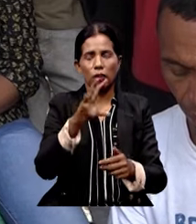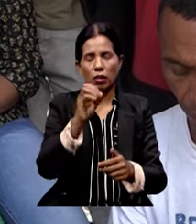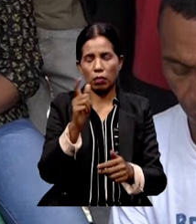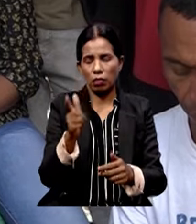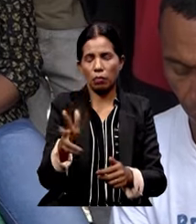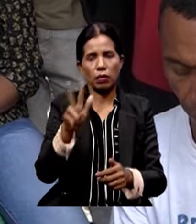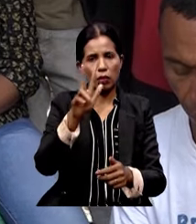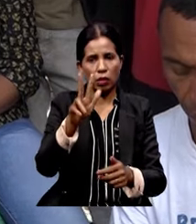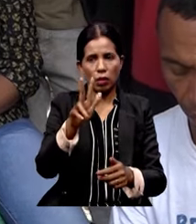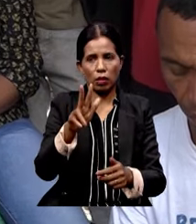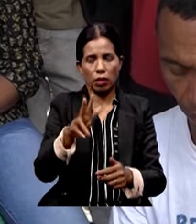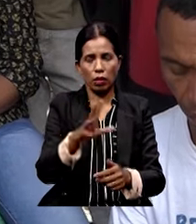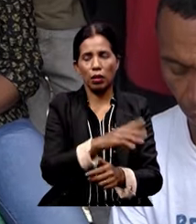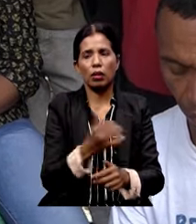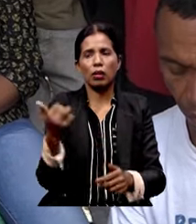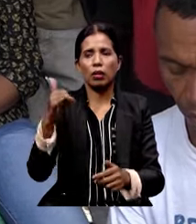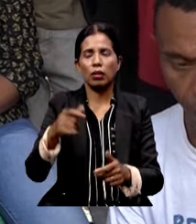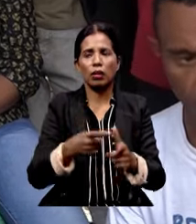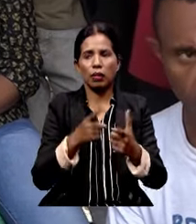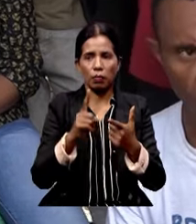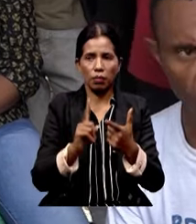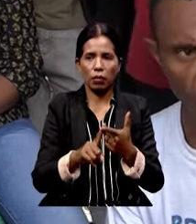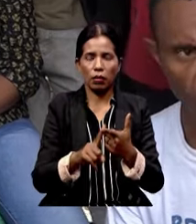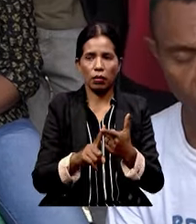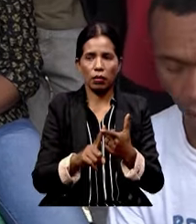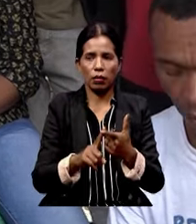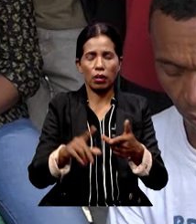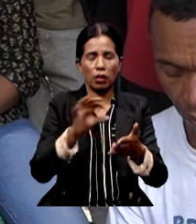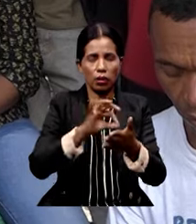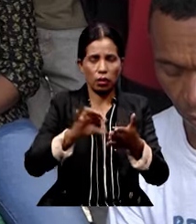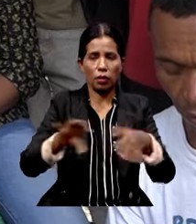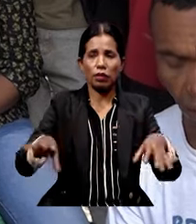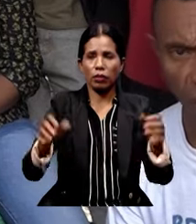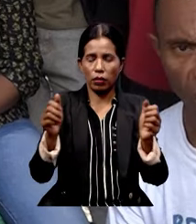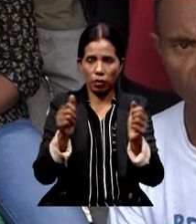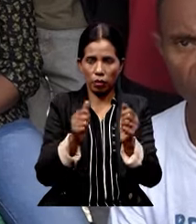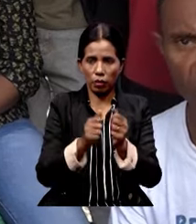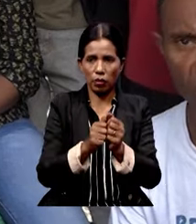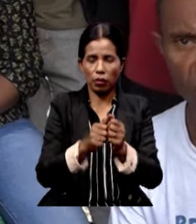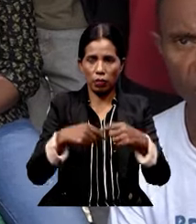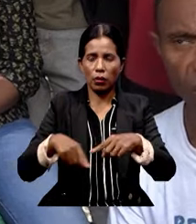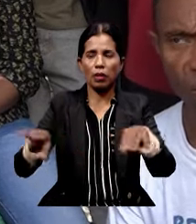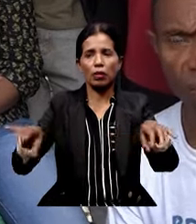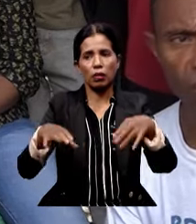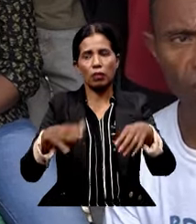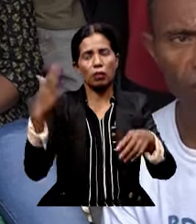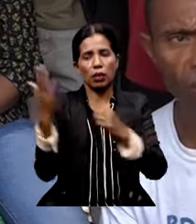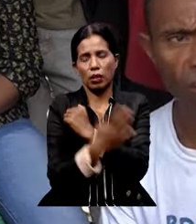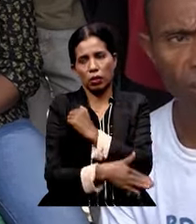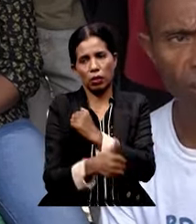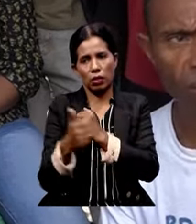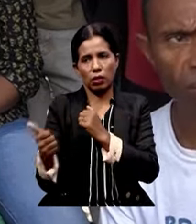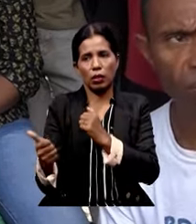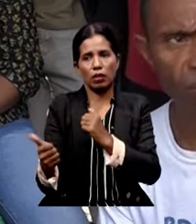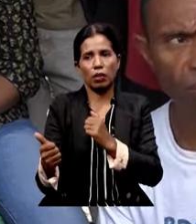2023 nian, balu nebe maka depois asina tia contrato, nia ba servisu fali ia rai liur, no